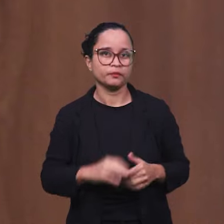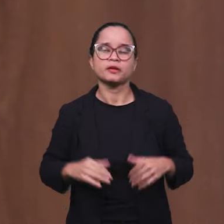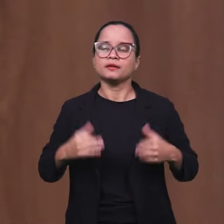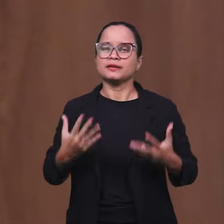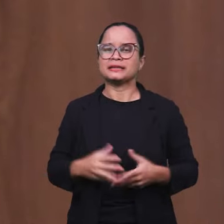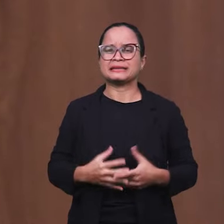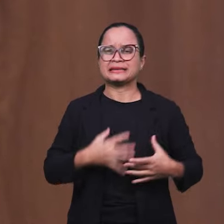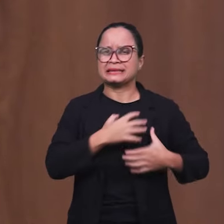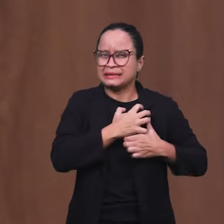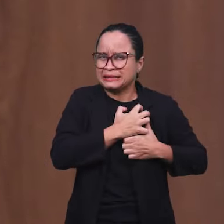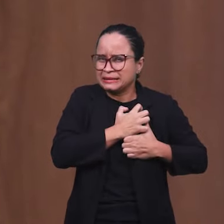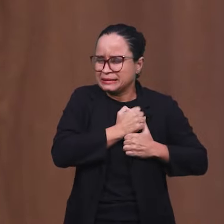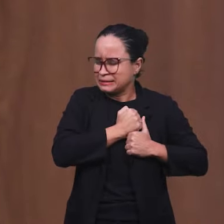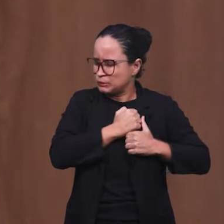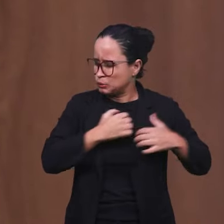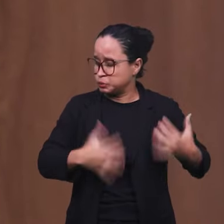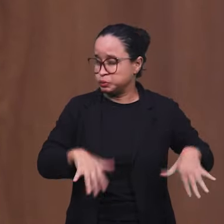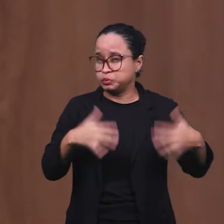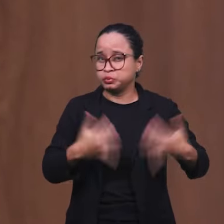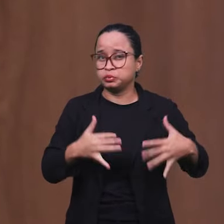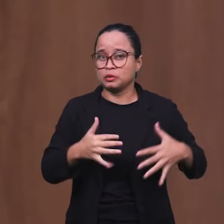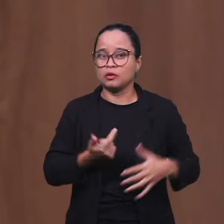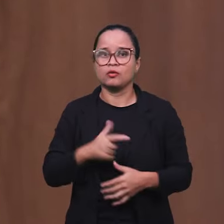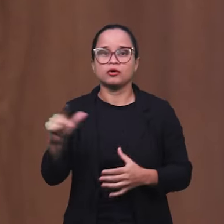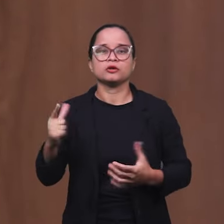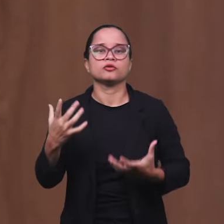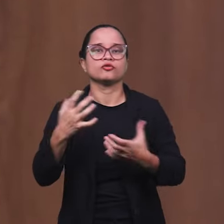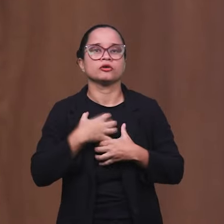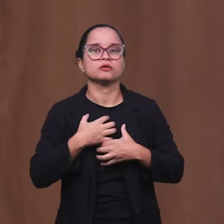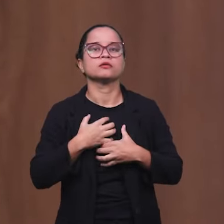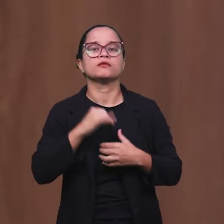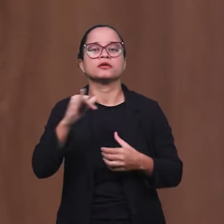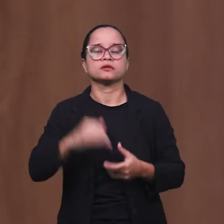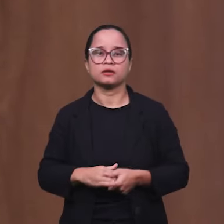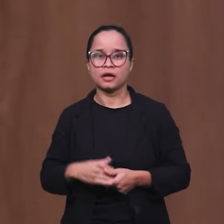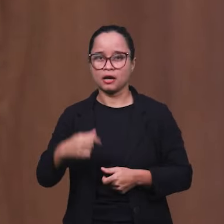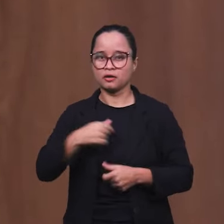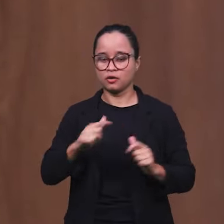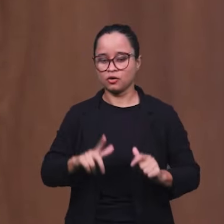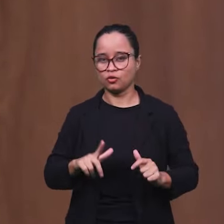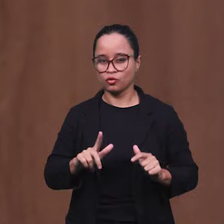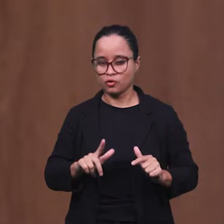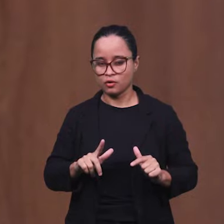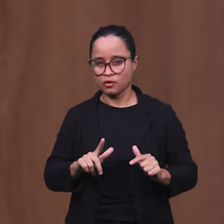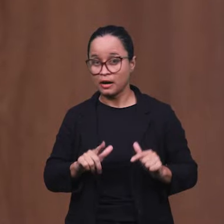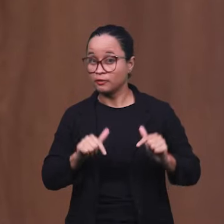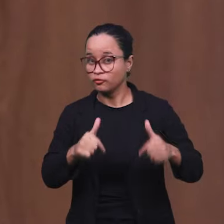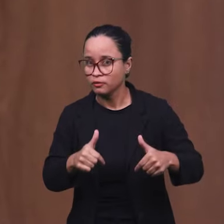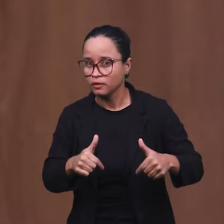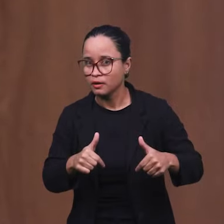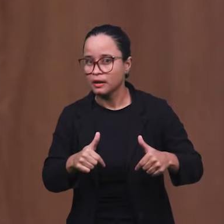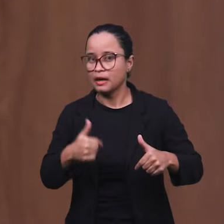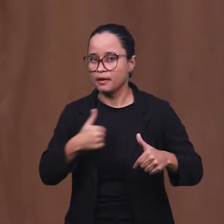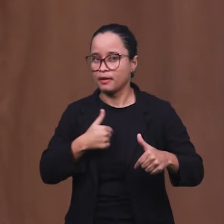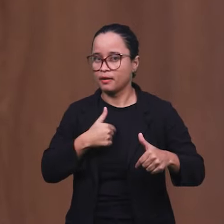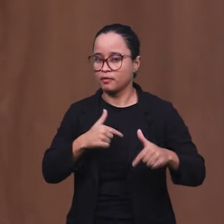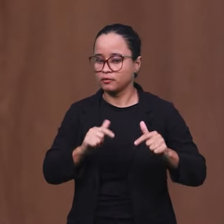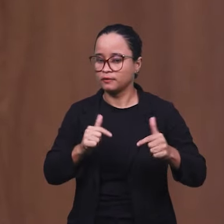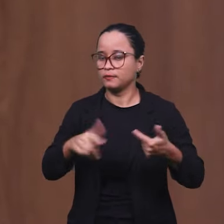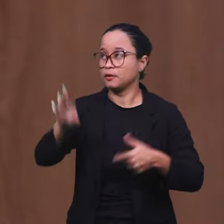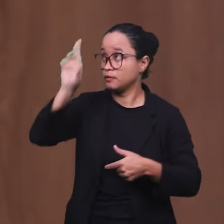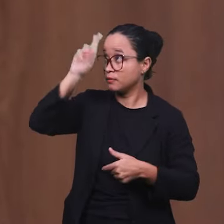é? E ficar oprimido com aquilo. Uma outra forma é você, senão, o que eu estou fazendo aqui, eu estou